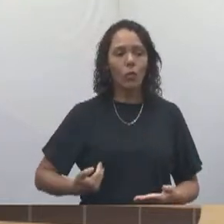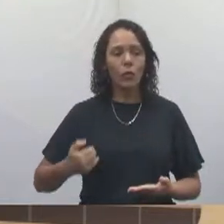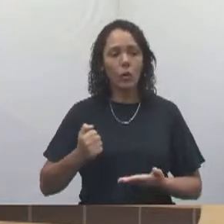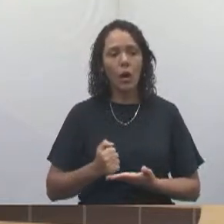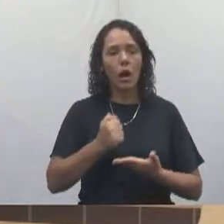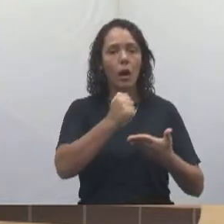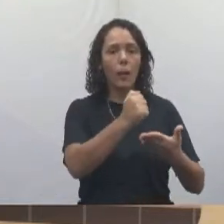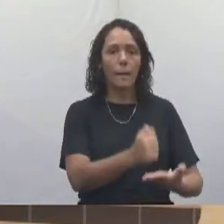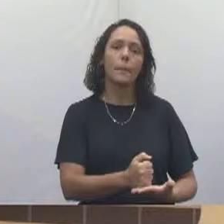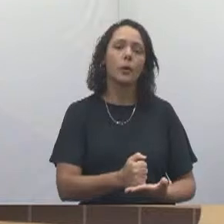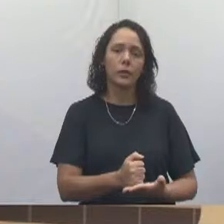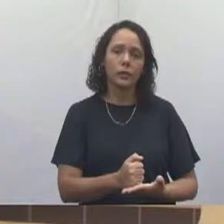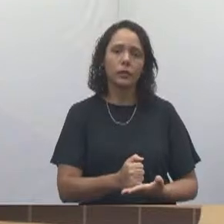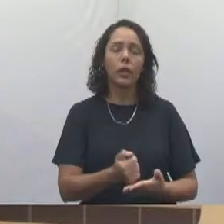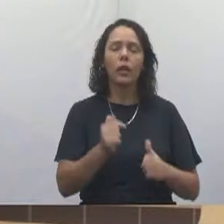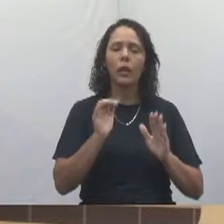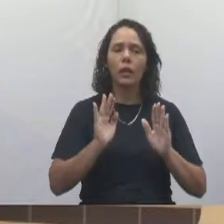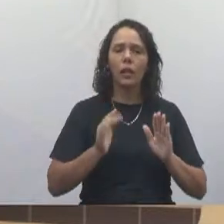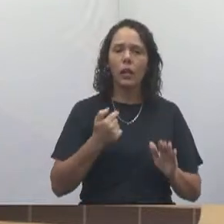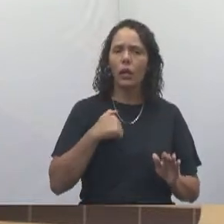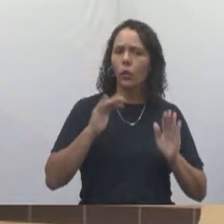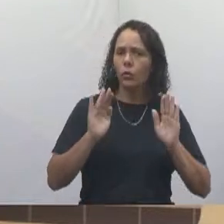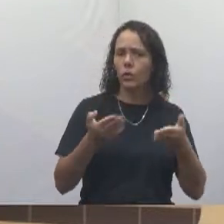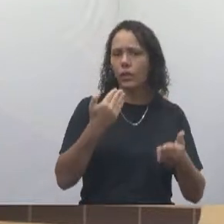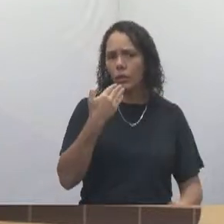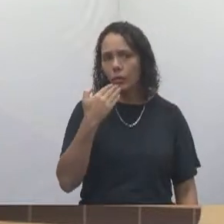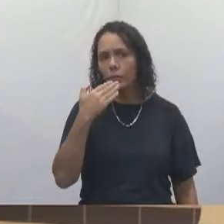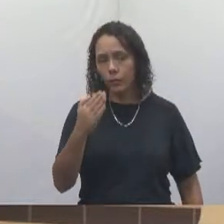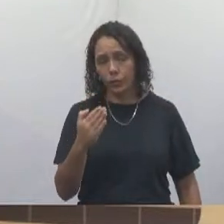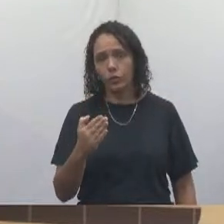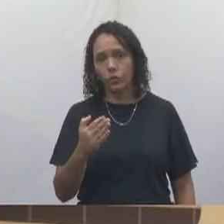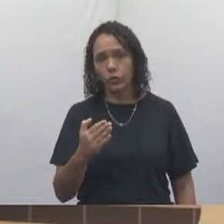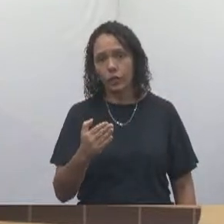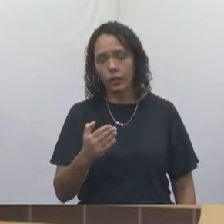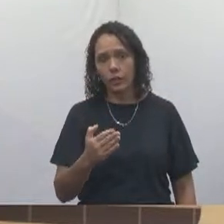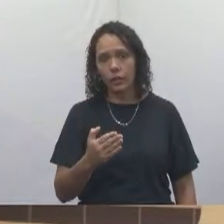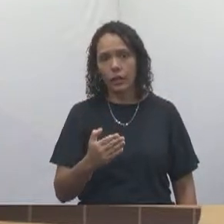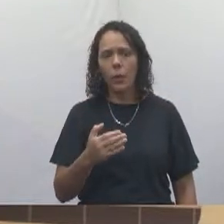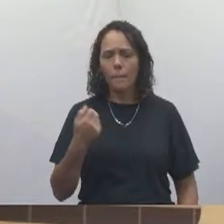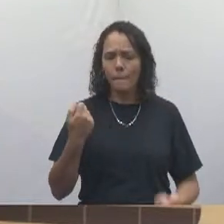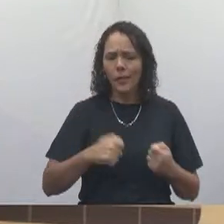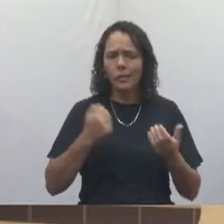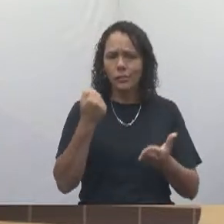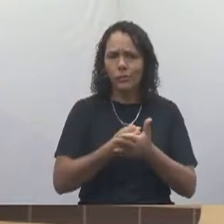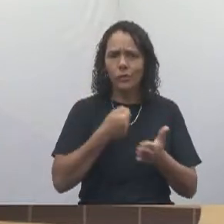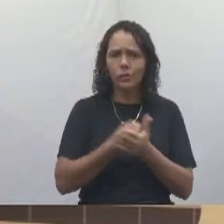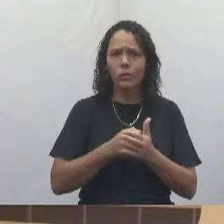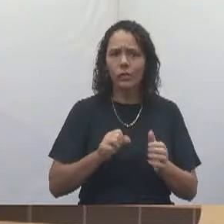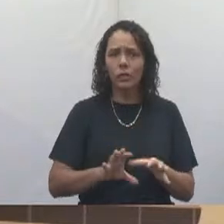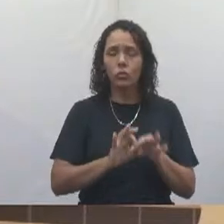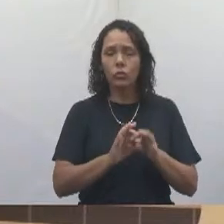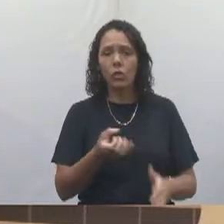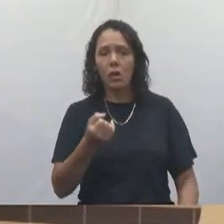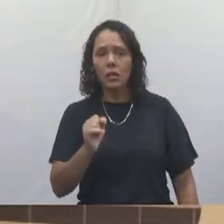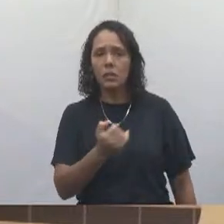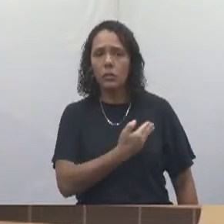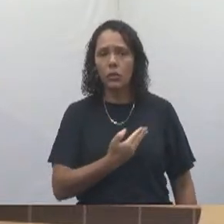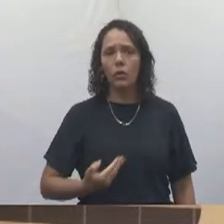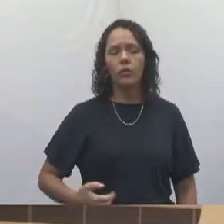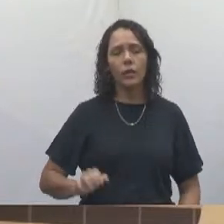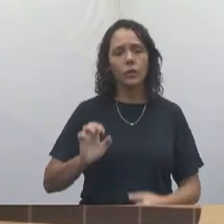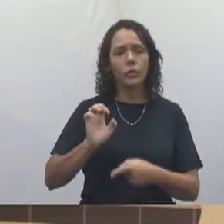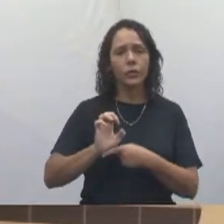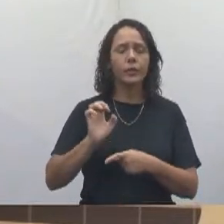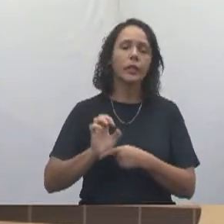o governo do estado assumindo o SIM, transformando em AME. Vamos lutar juntos por isso? Se o governo do estado